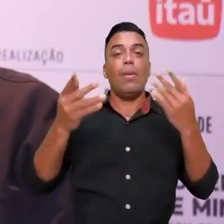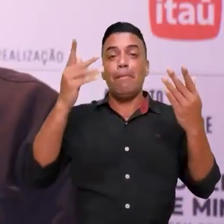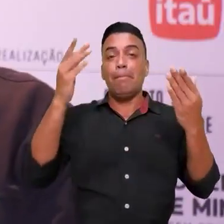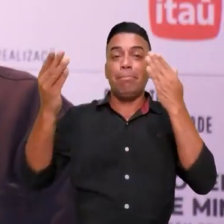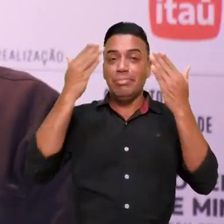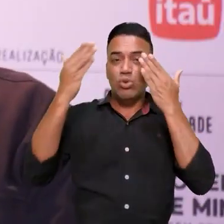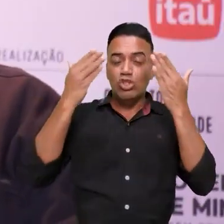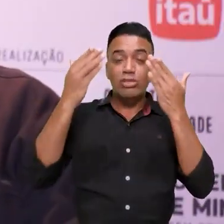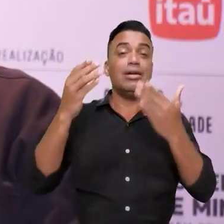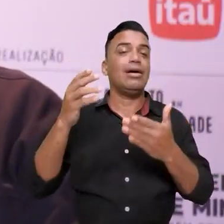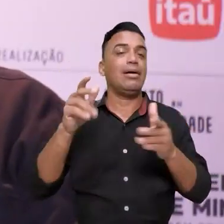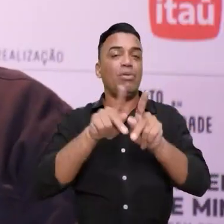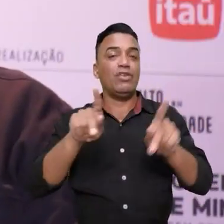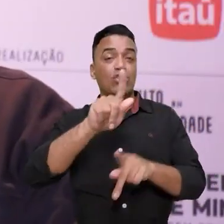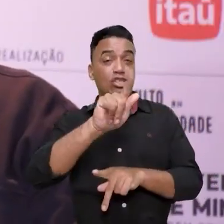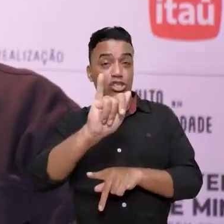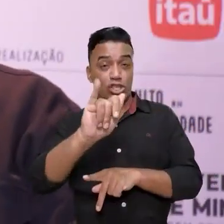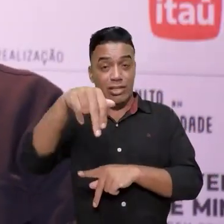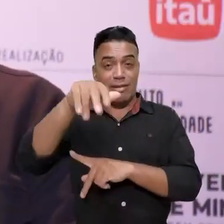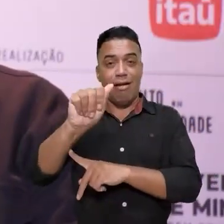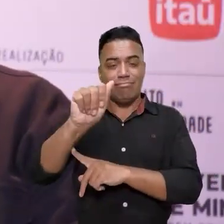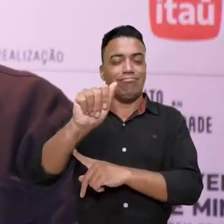passa uma atividade que era,